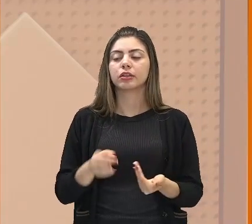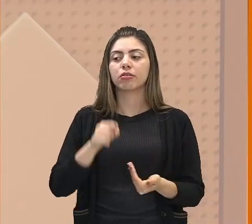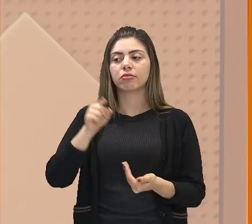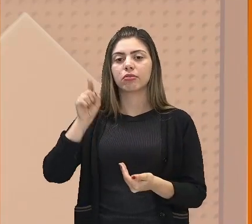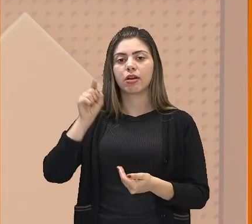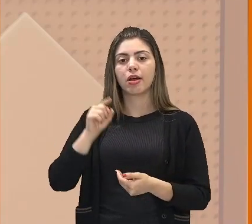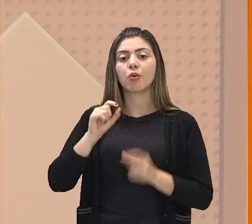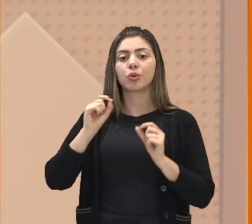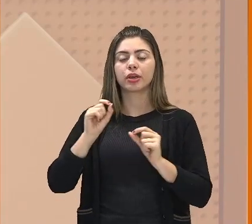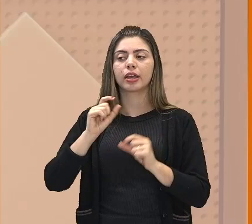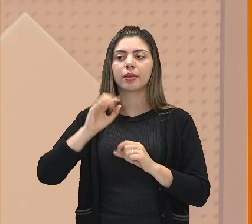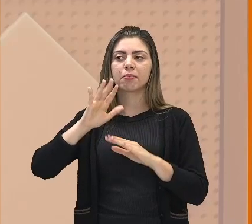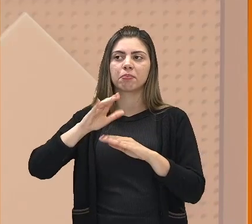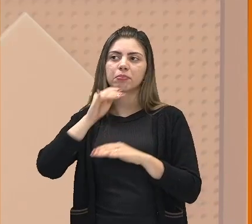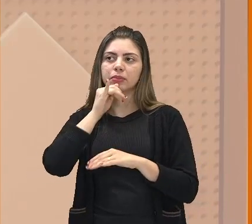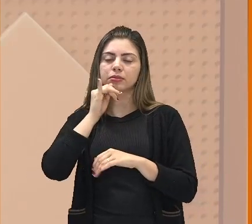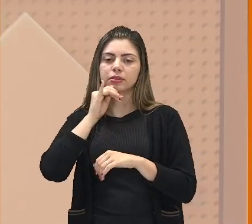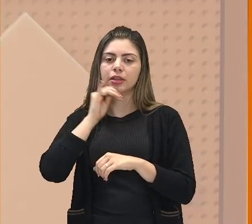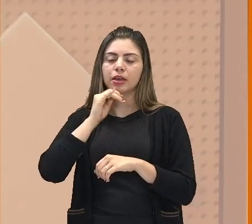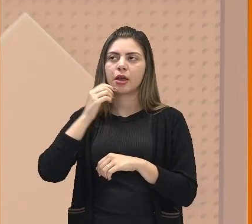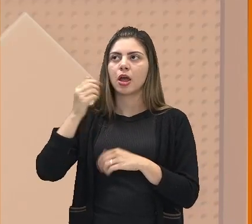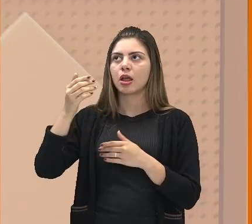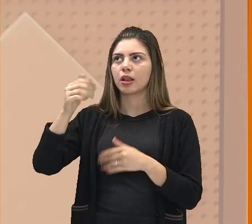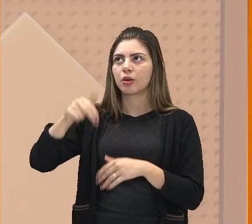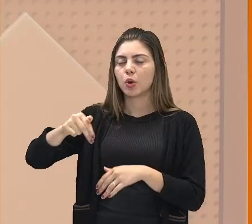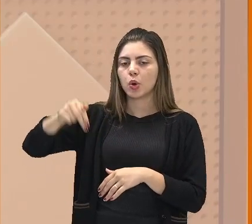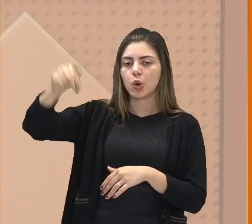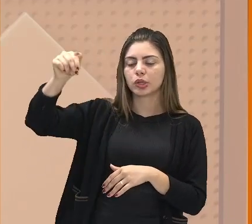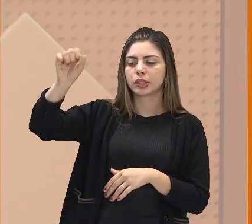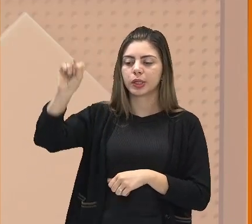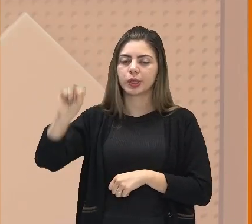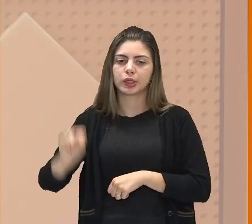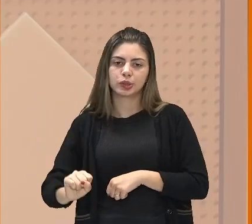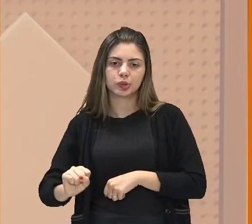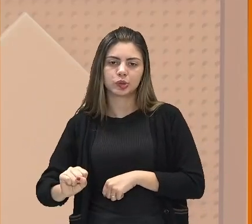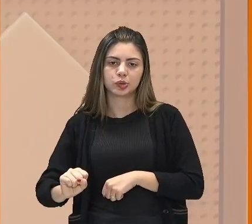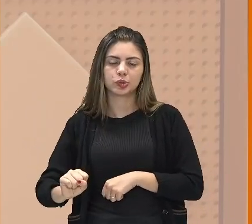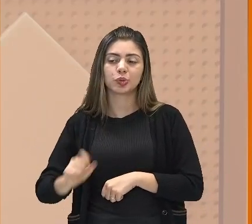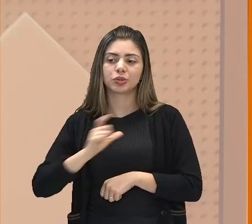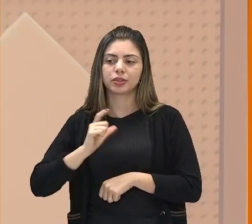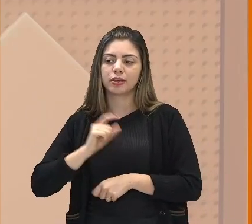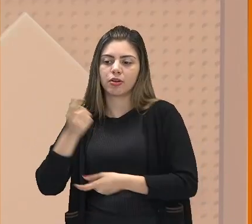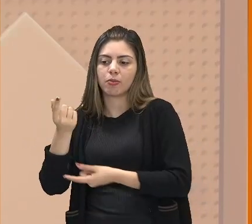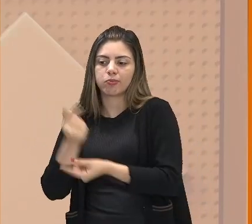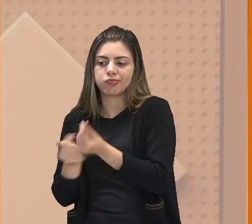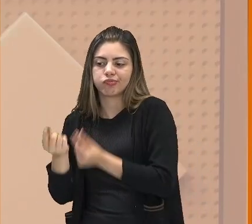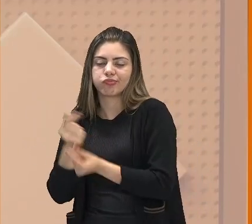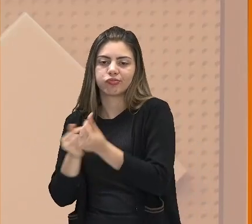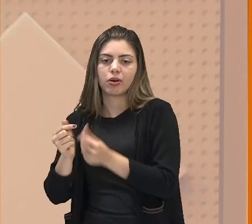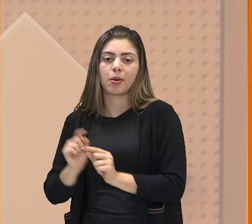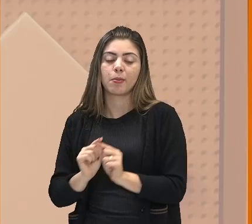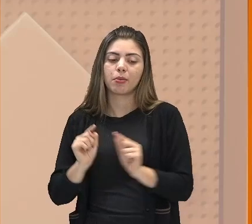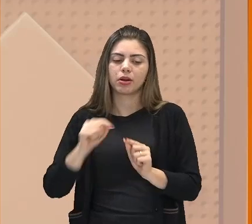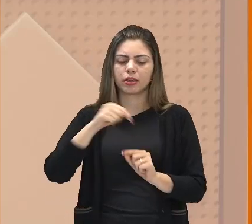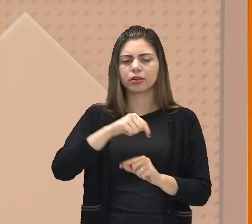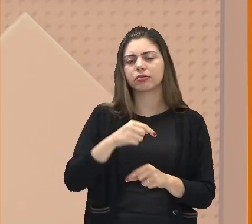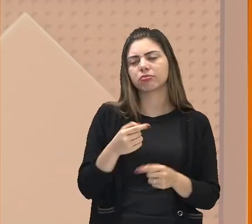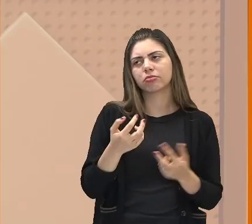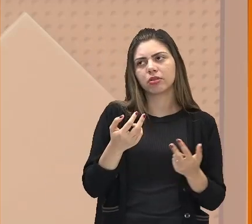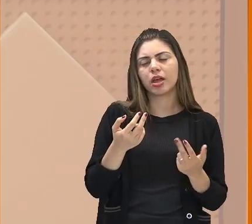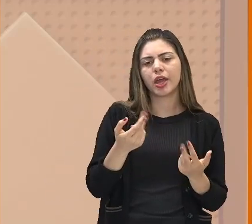econômicos estavam em alta, como, por exemplo, no Nordeste, no Sudeste. Então, nós aqui também tivemos negros